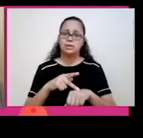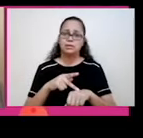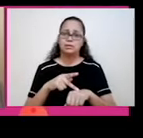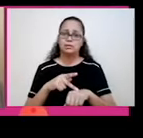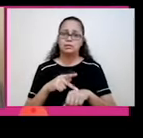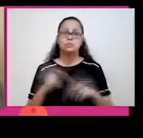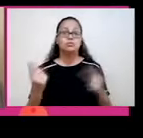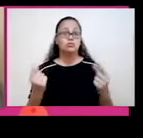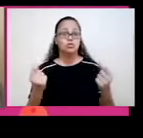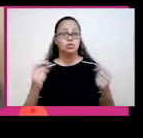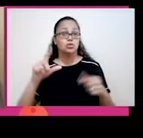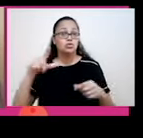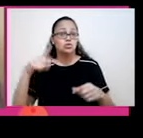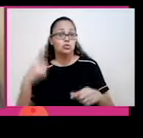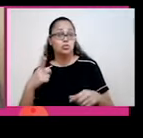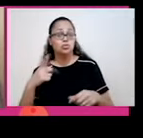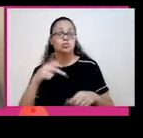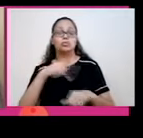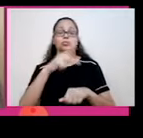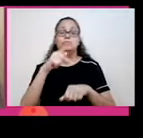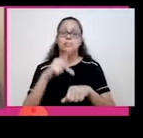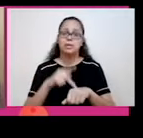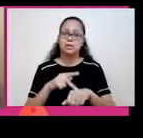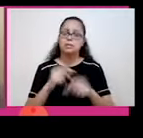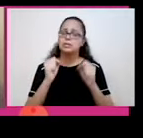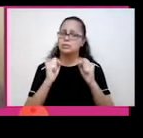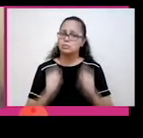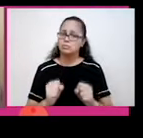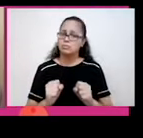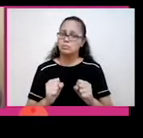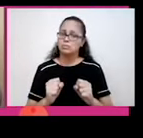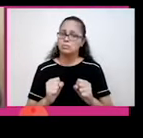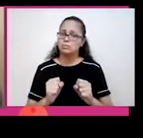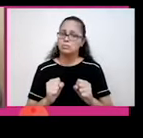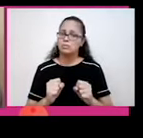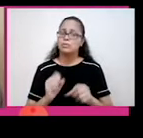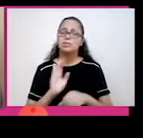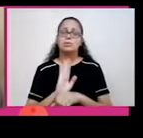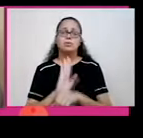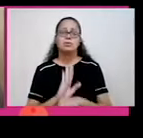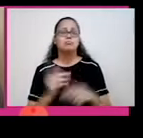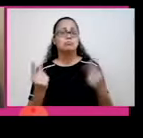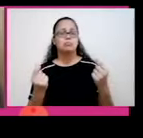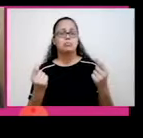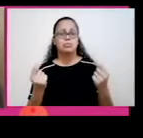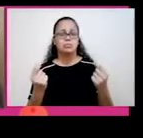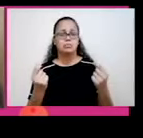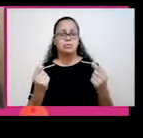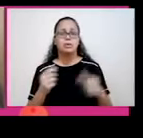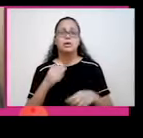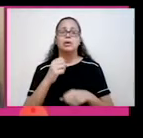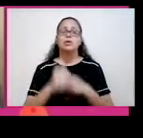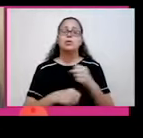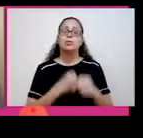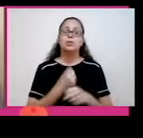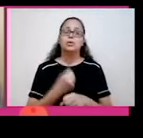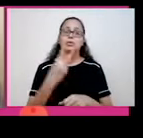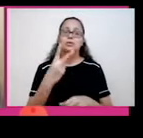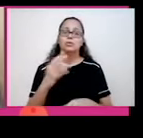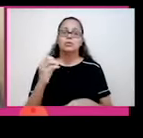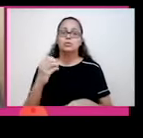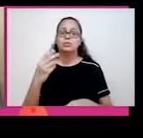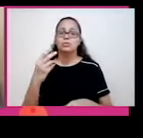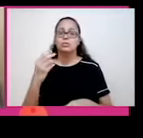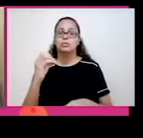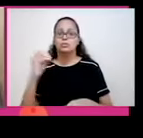empresas de outros países podem investir aí nessas zonas na China. Em 2002 aconteceu a abolição de cotas obrigatórias de